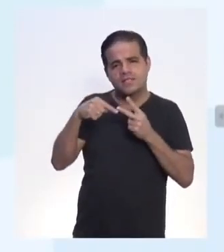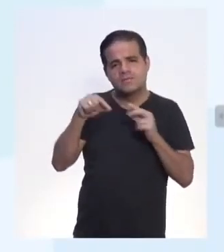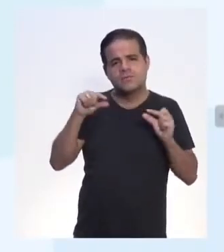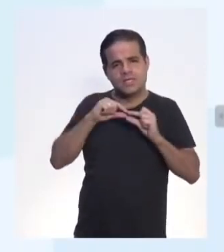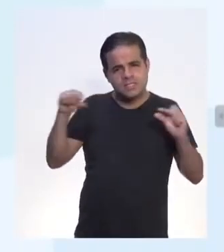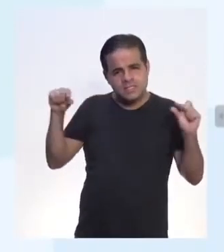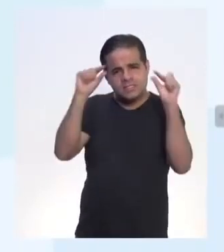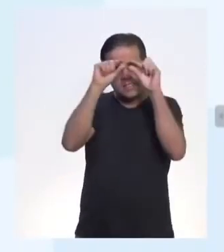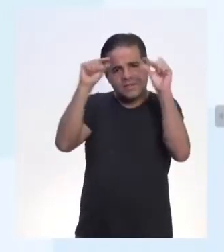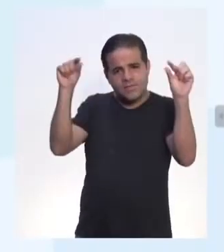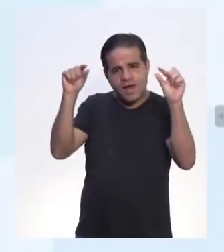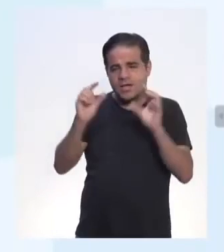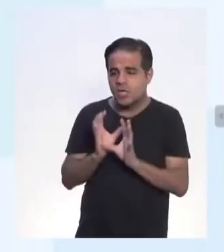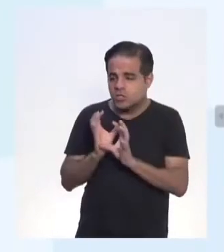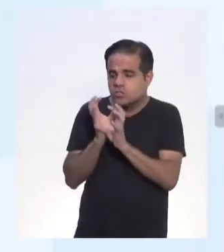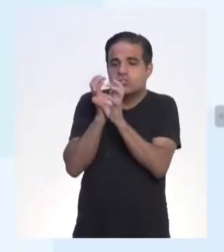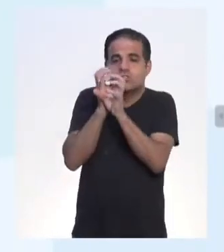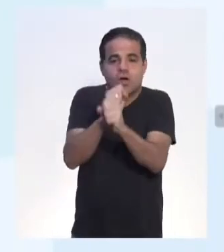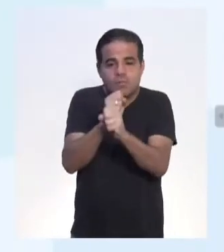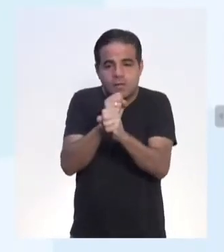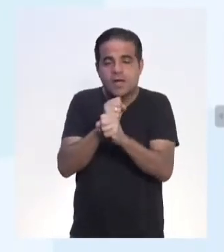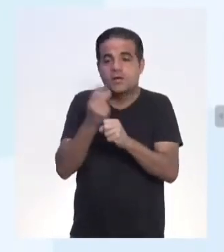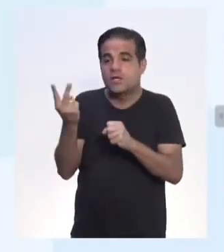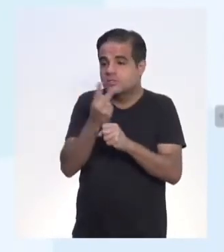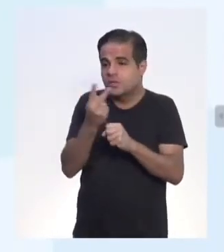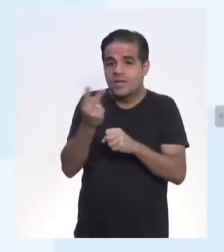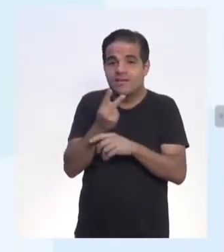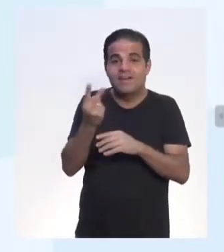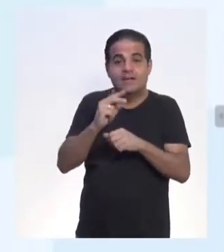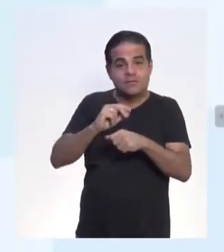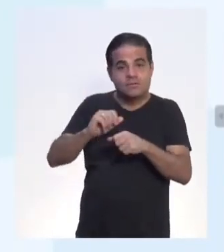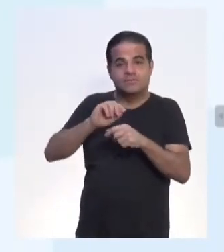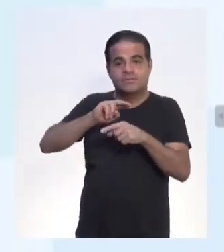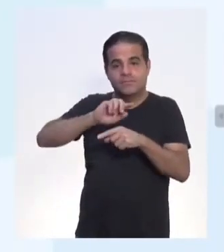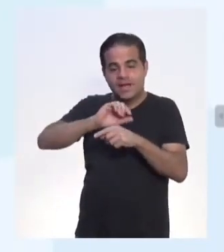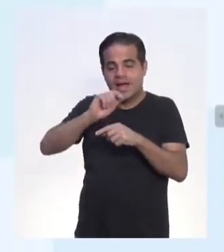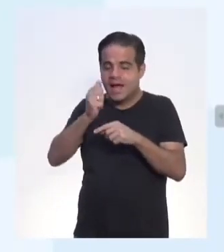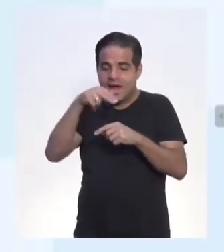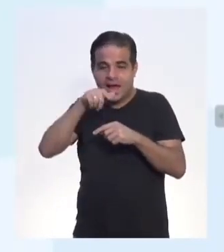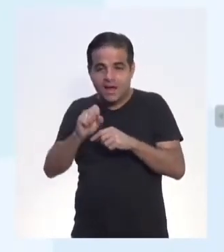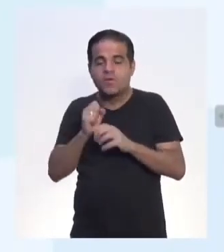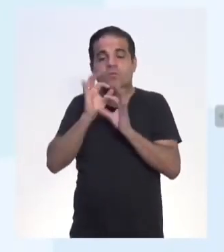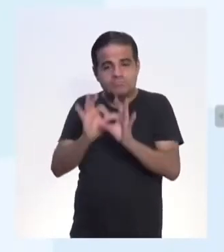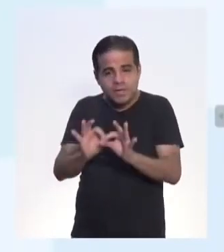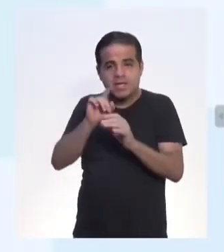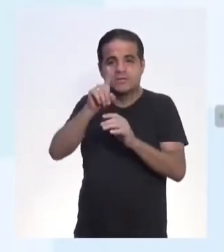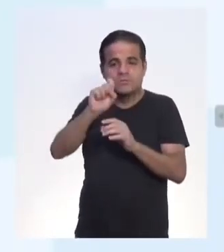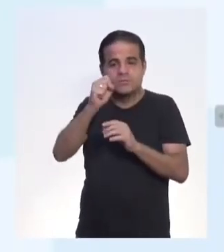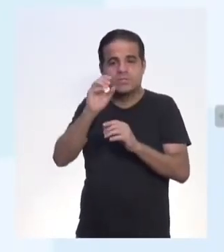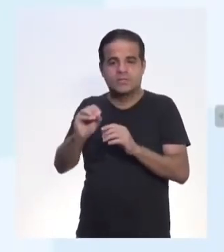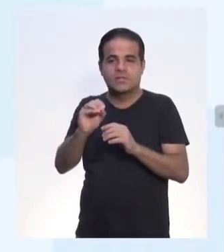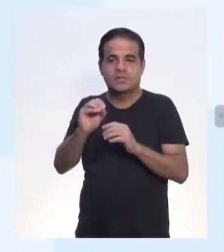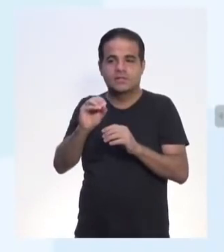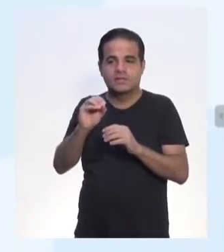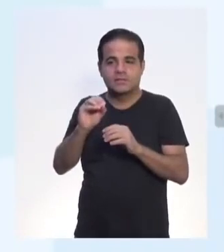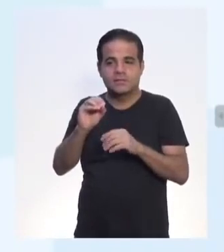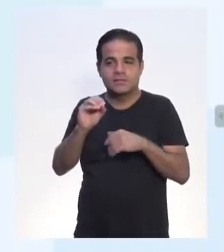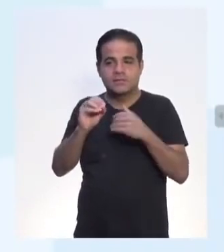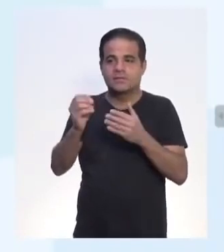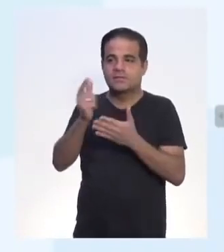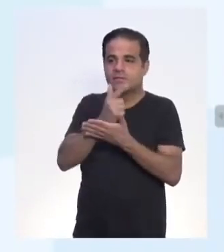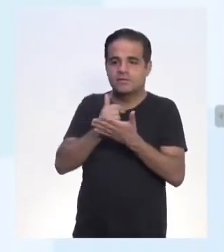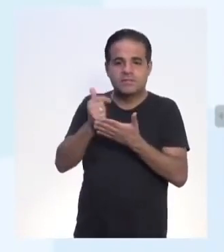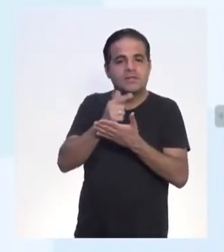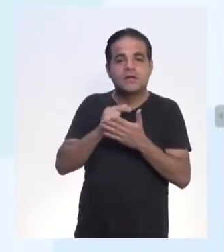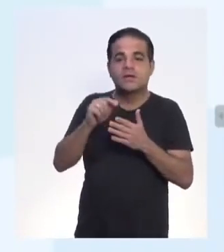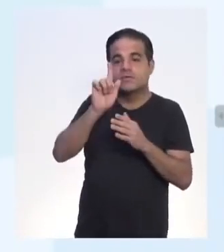faixas, então somando esses dois ângulos aqui, eu garanto que é 180. Mesma coisa acontece aqui para o